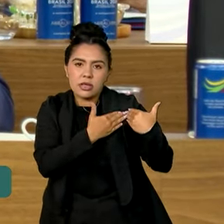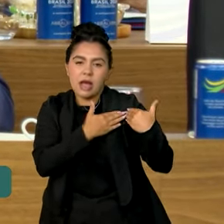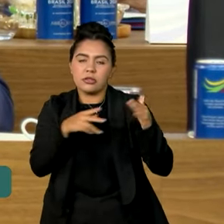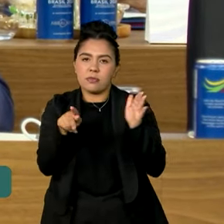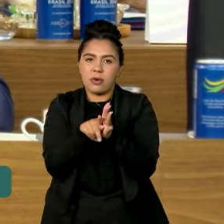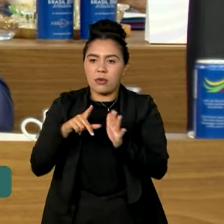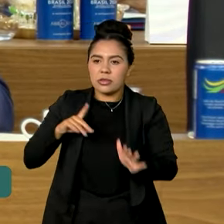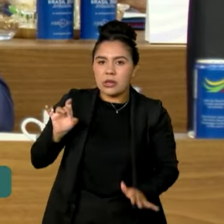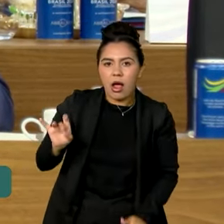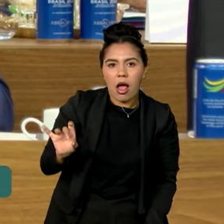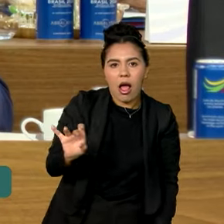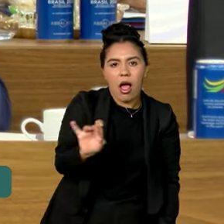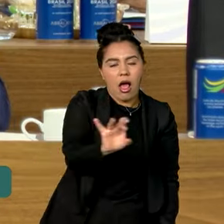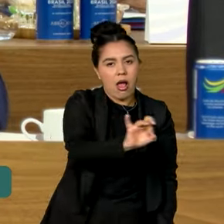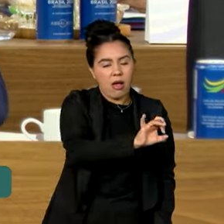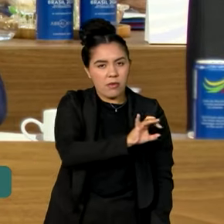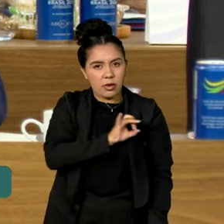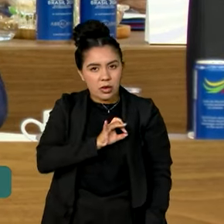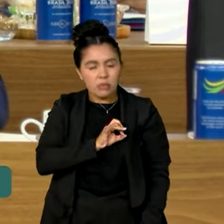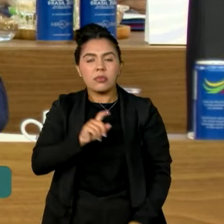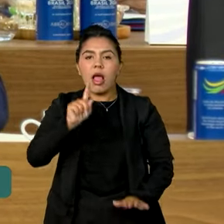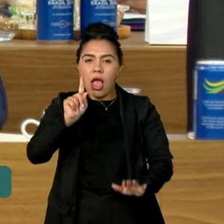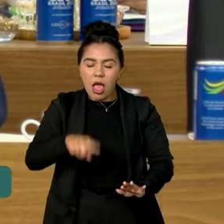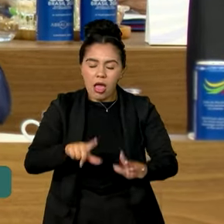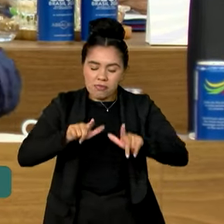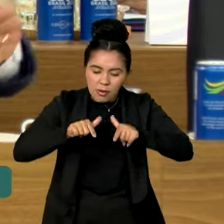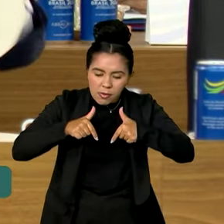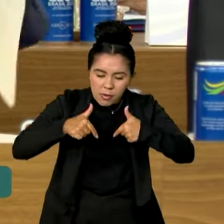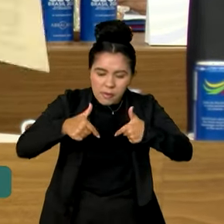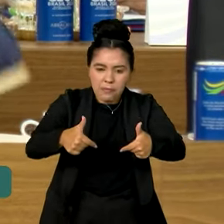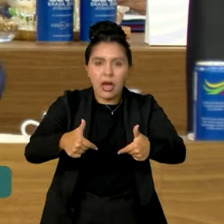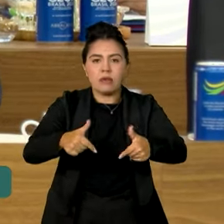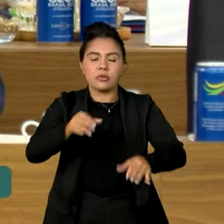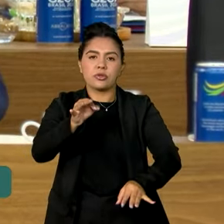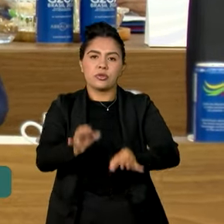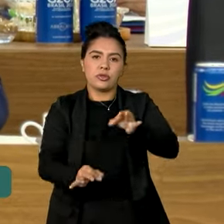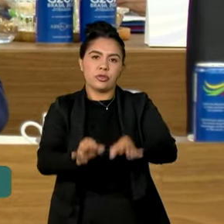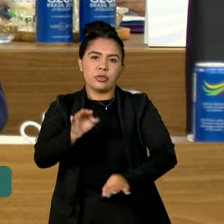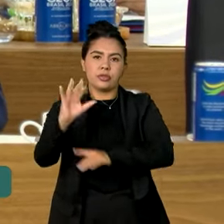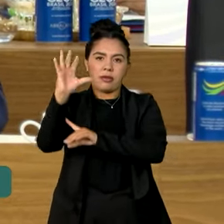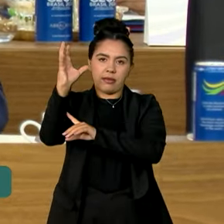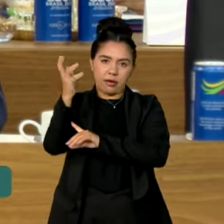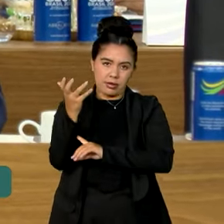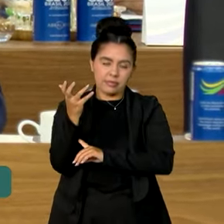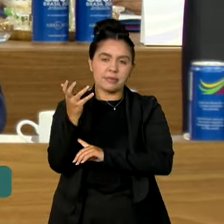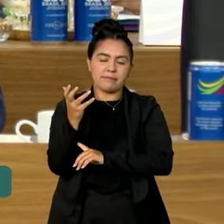diferenciadas. Esse é o imperativo da justiça climática.